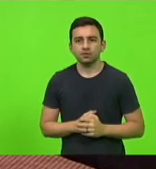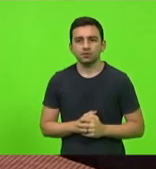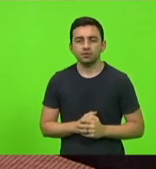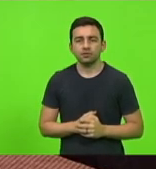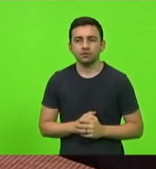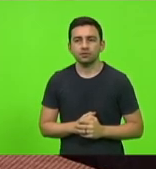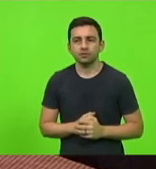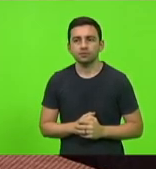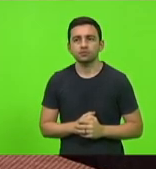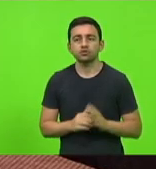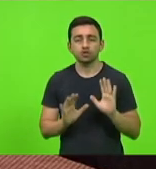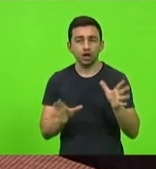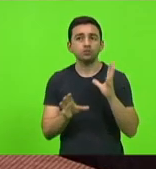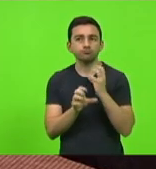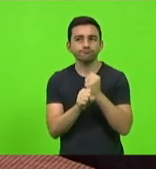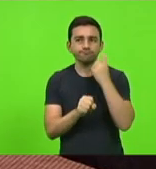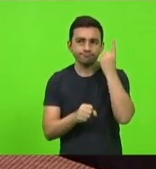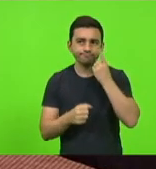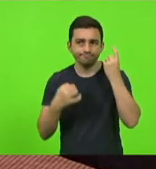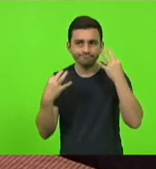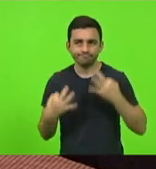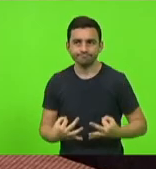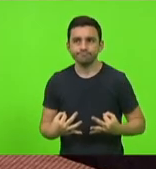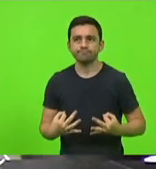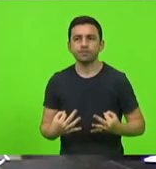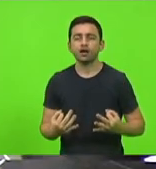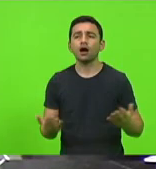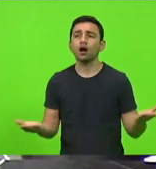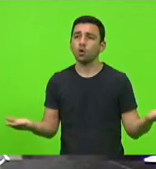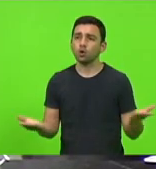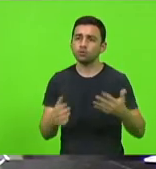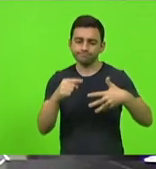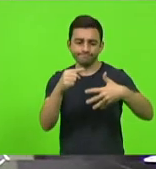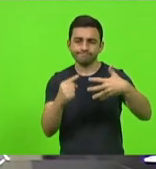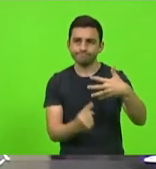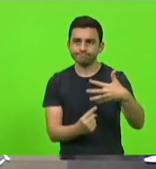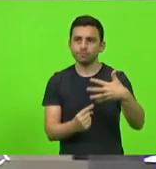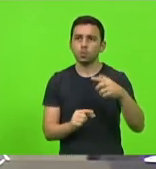Havendo quórum, passamos à deliberação das matérias que estão pautadas para a ordem do dia.